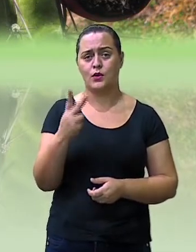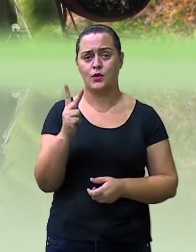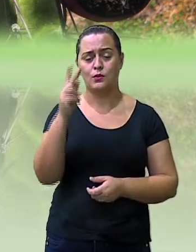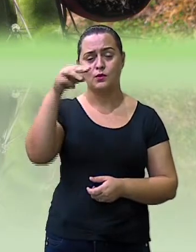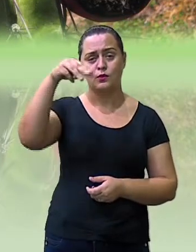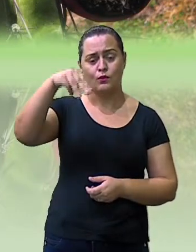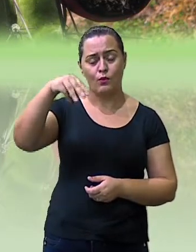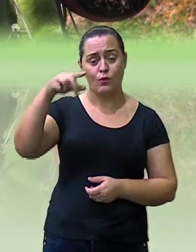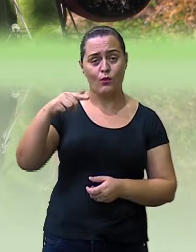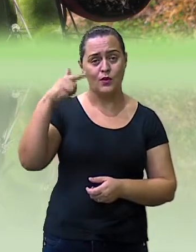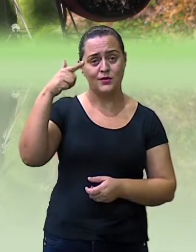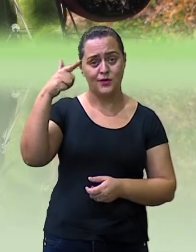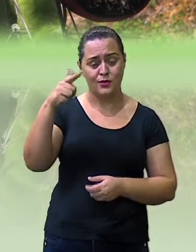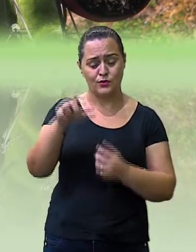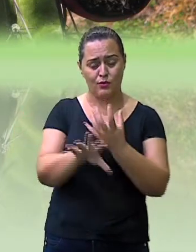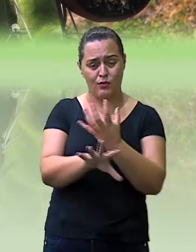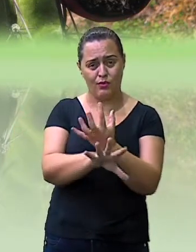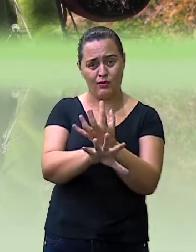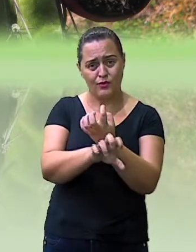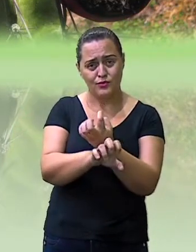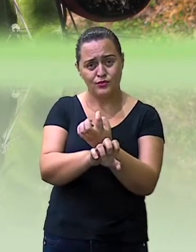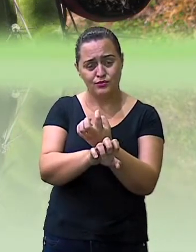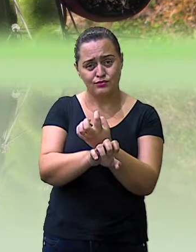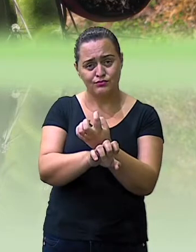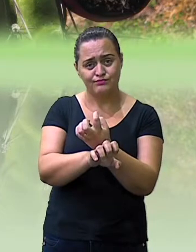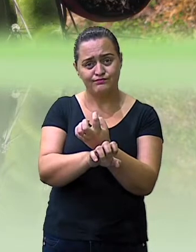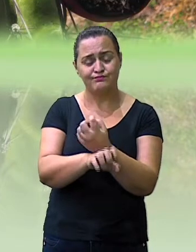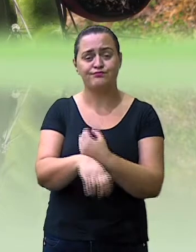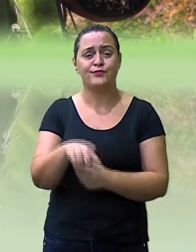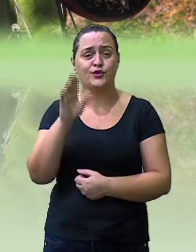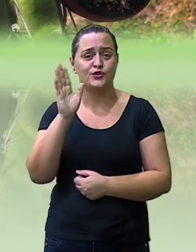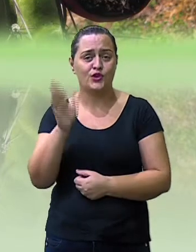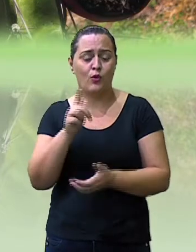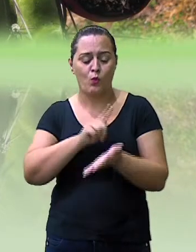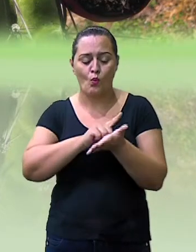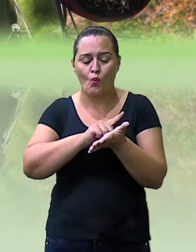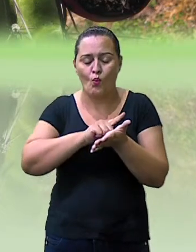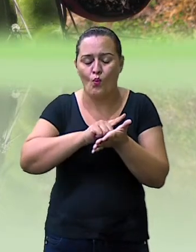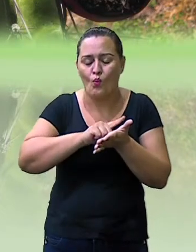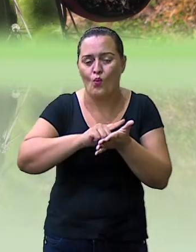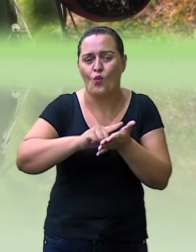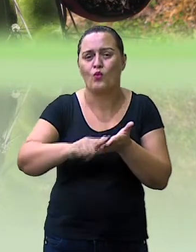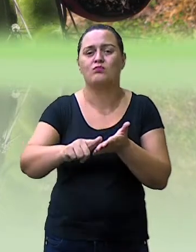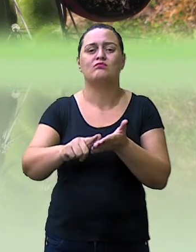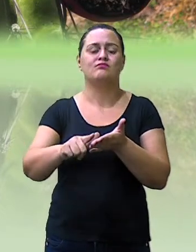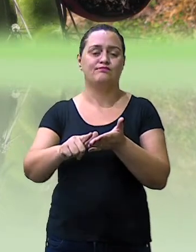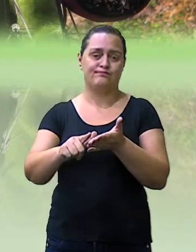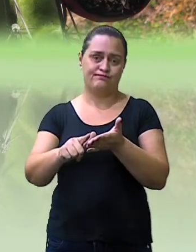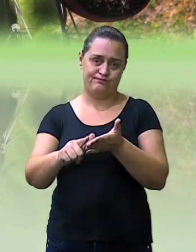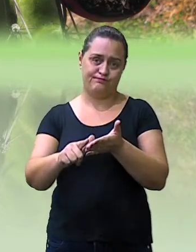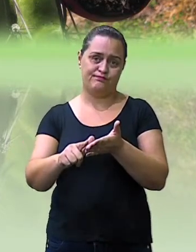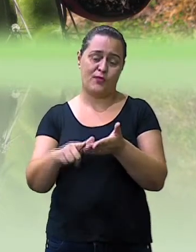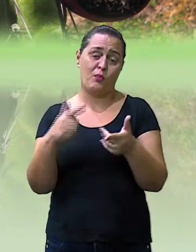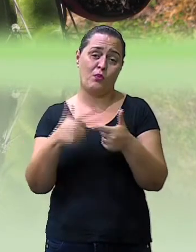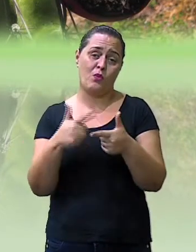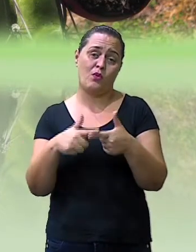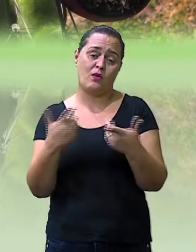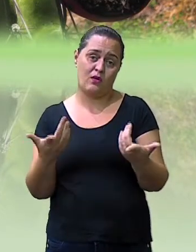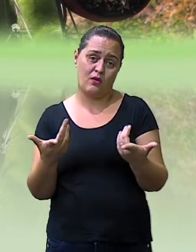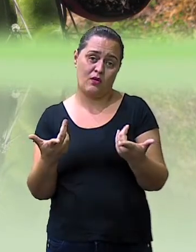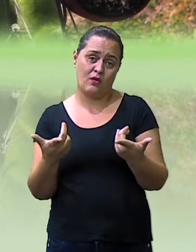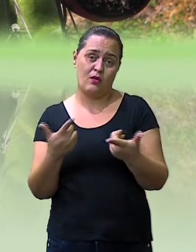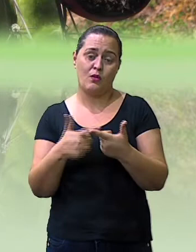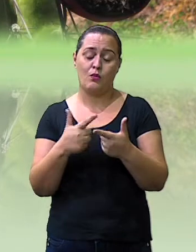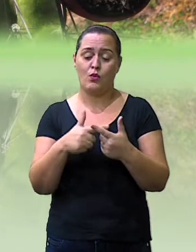já foram transformados em quase deserto, o que é explicado pelo corte das vegetações